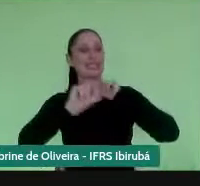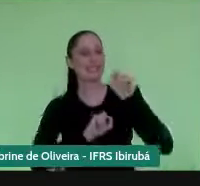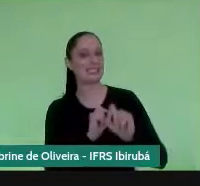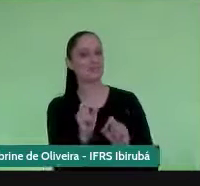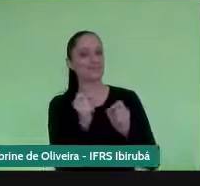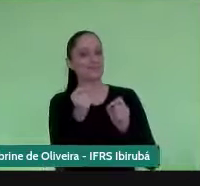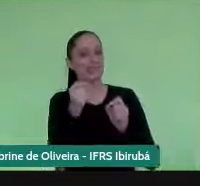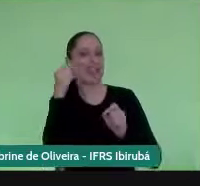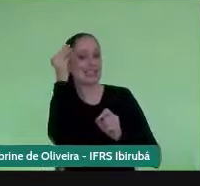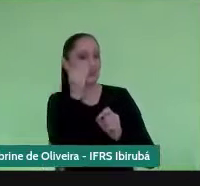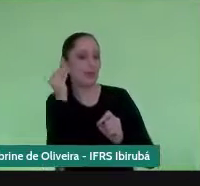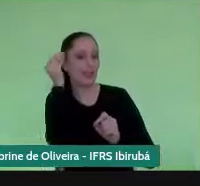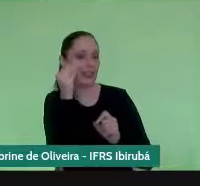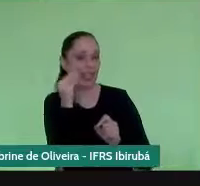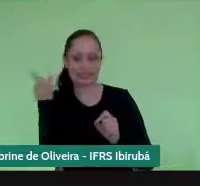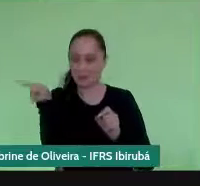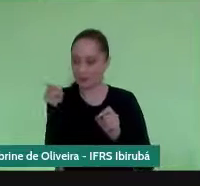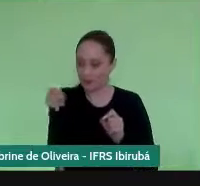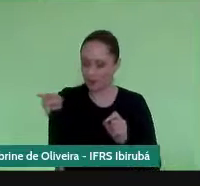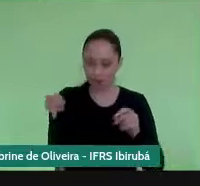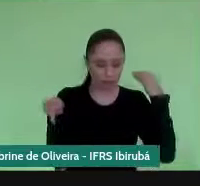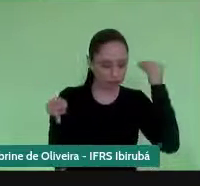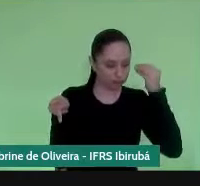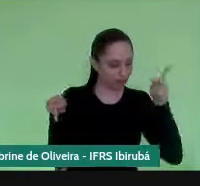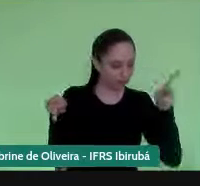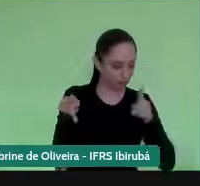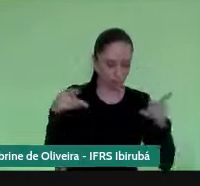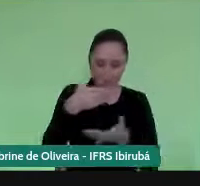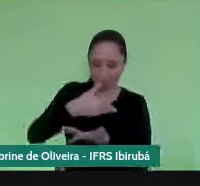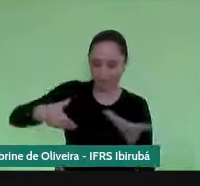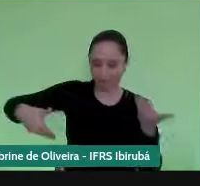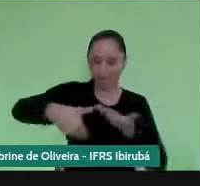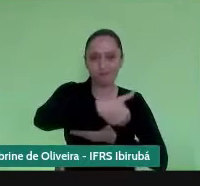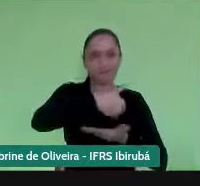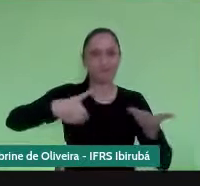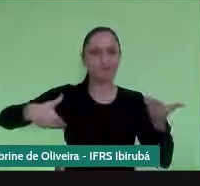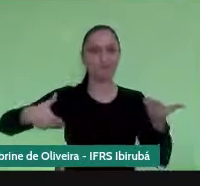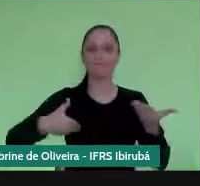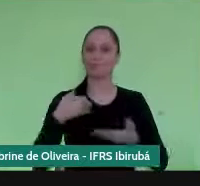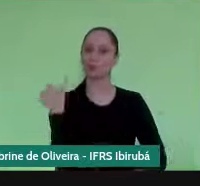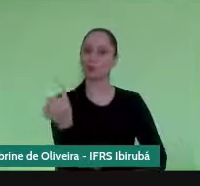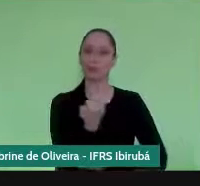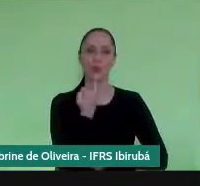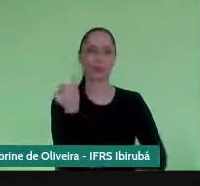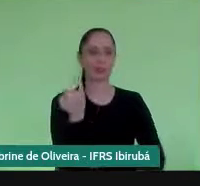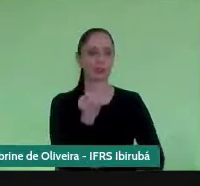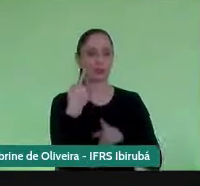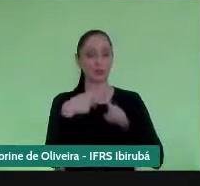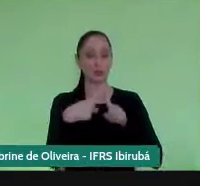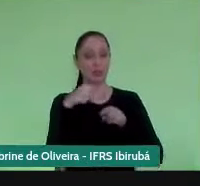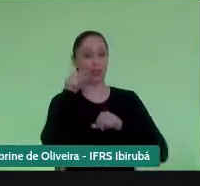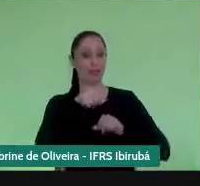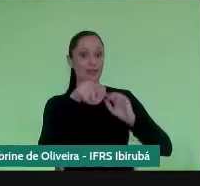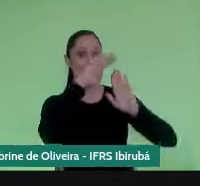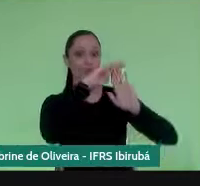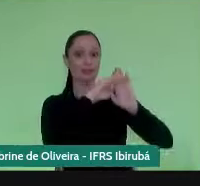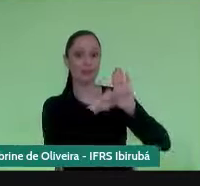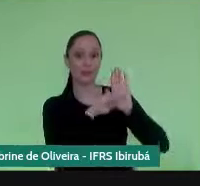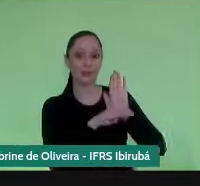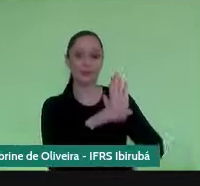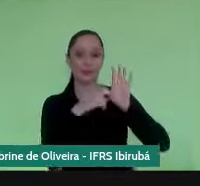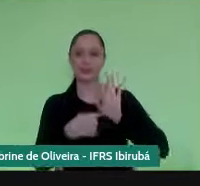aspectos mais importantes do programa. Então, é um programa que ele trabalha o aspecto do digital,